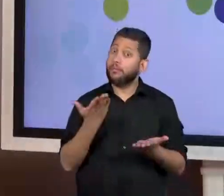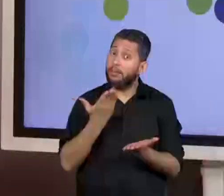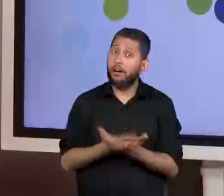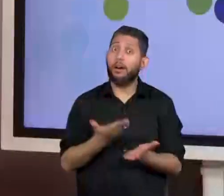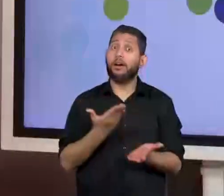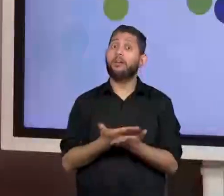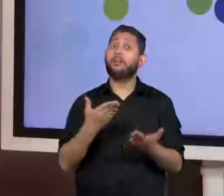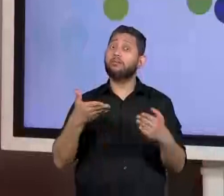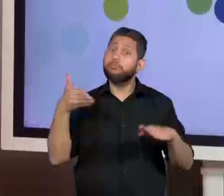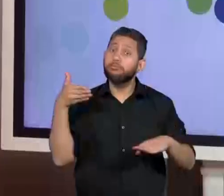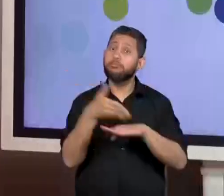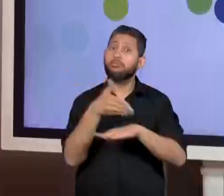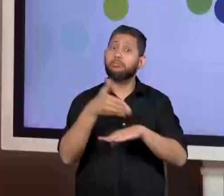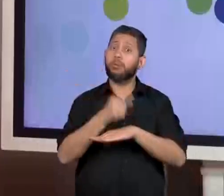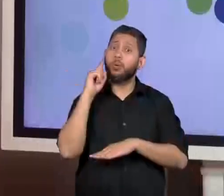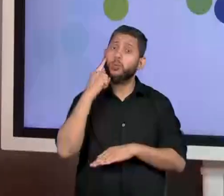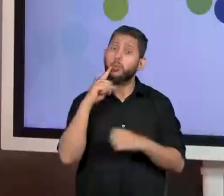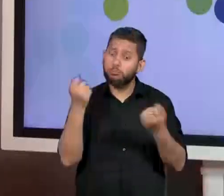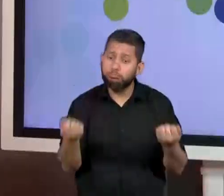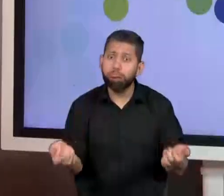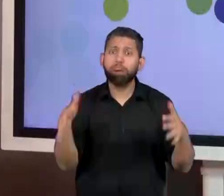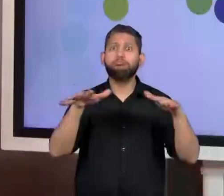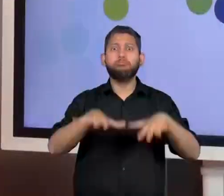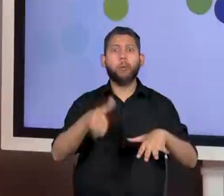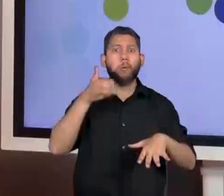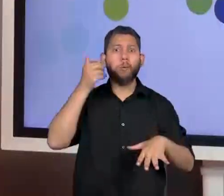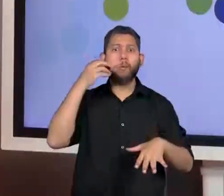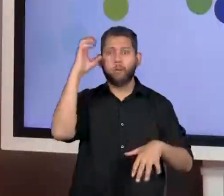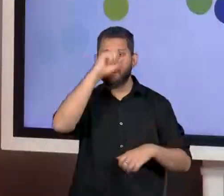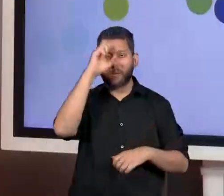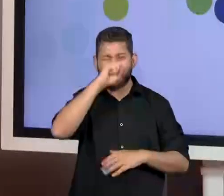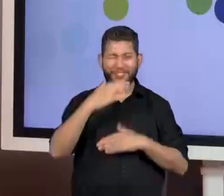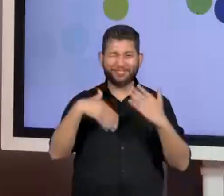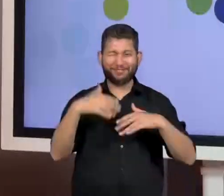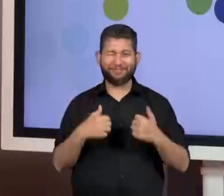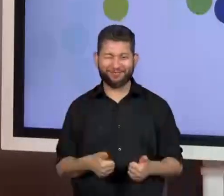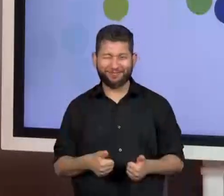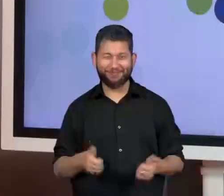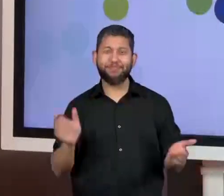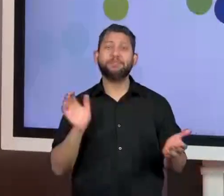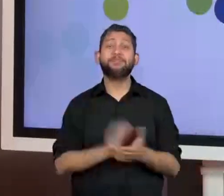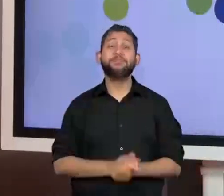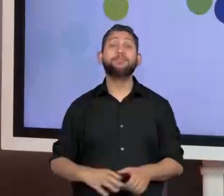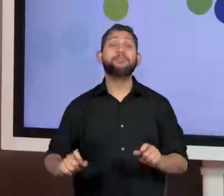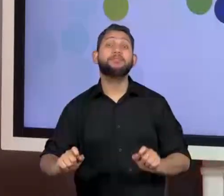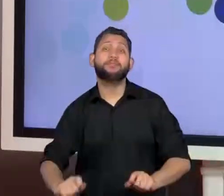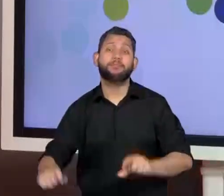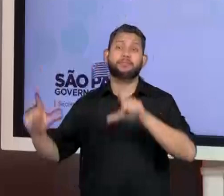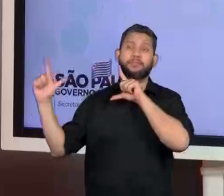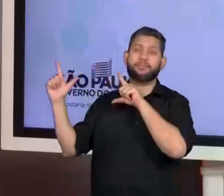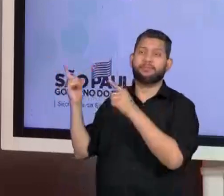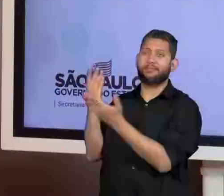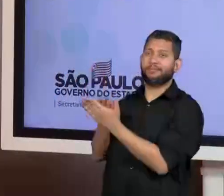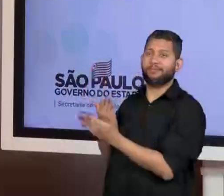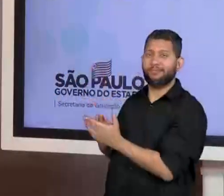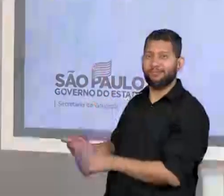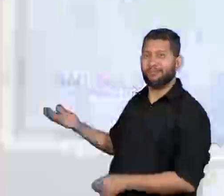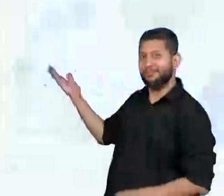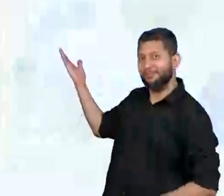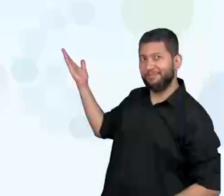cheguem mais longe e alcance mais pessoas também. Vamos pedir ao oráculo para colocar na tela o título da nossa